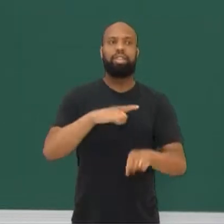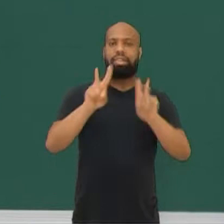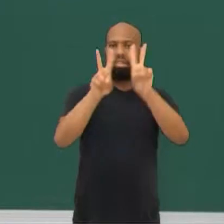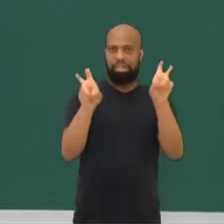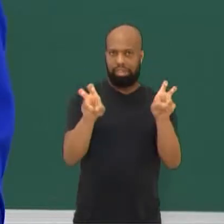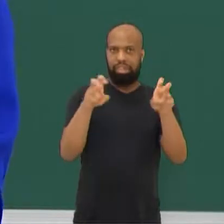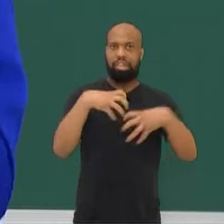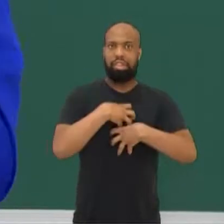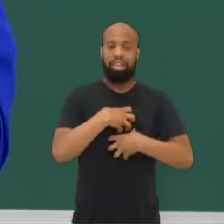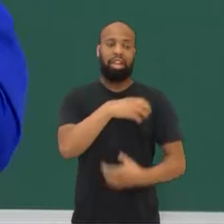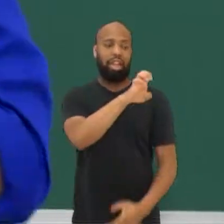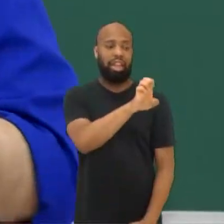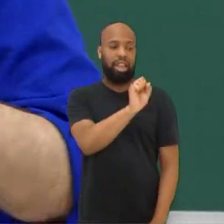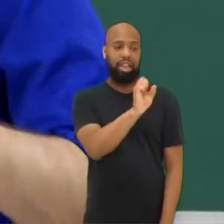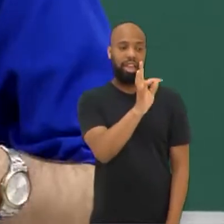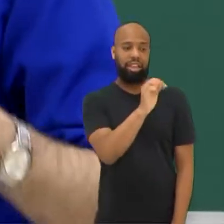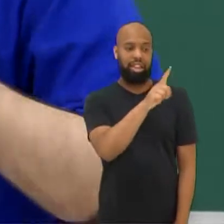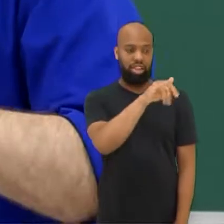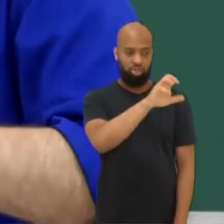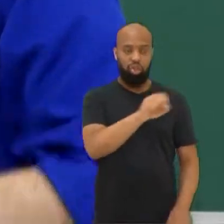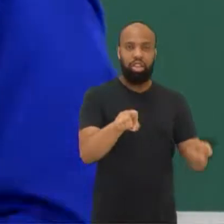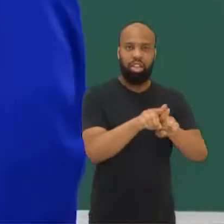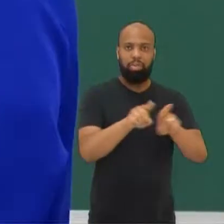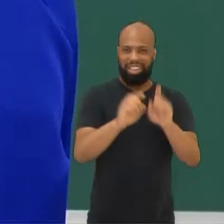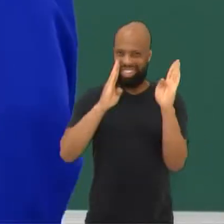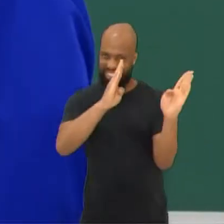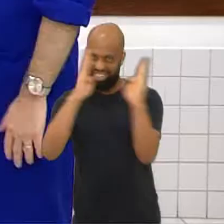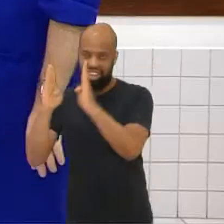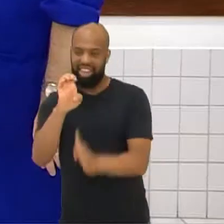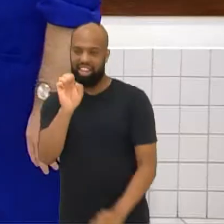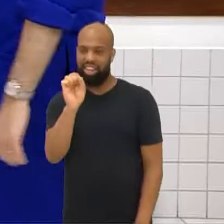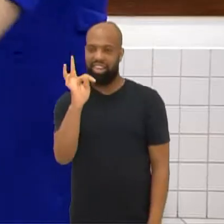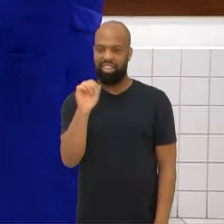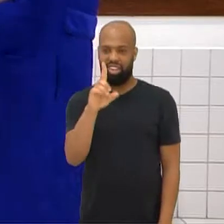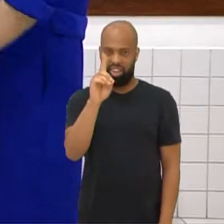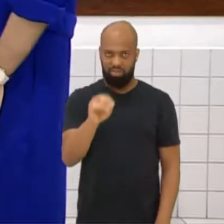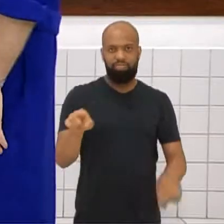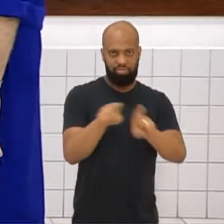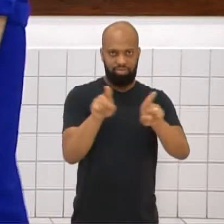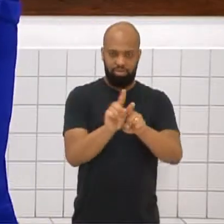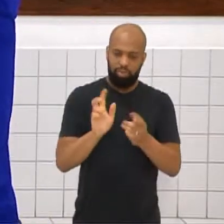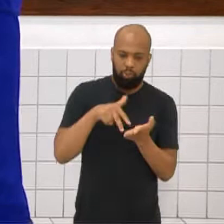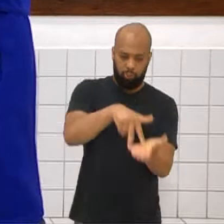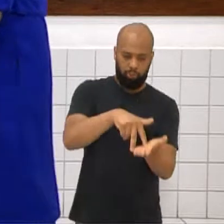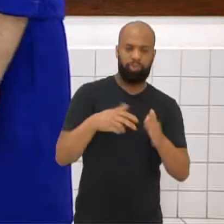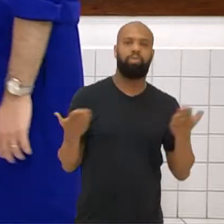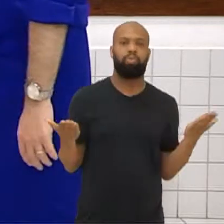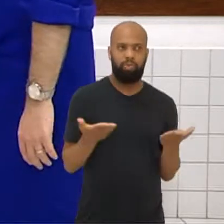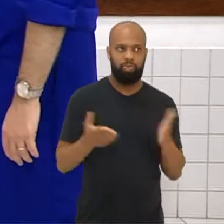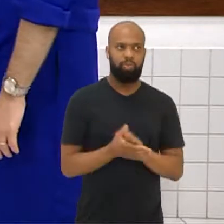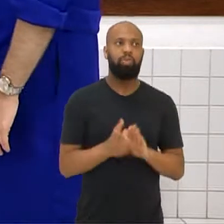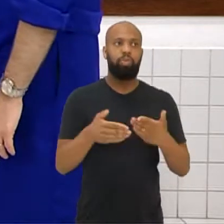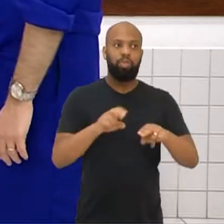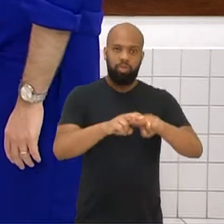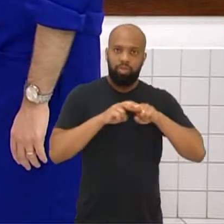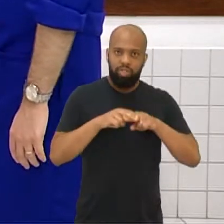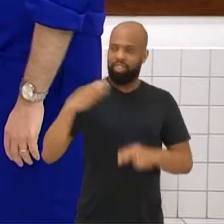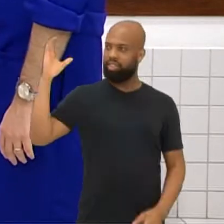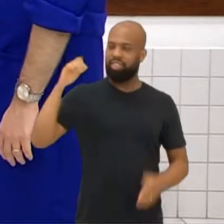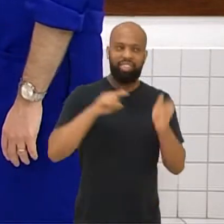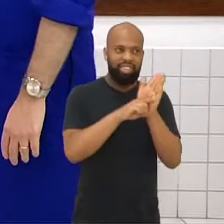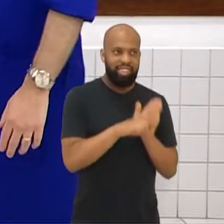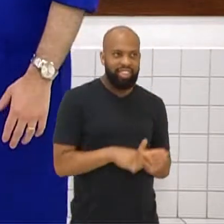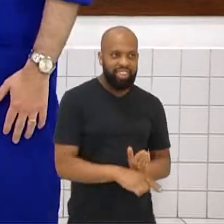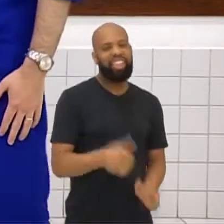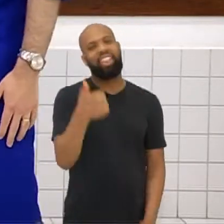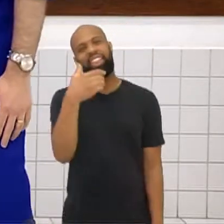aí, mas estágio e estado, eles são, nesse caso, eles são sinônimos, tá, galerinha? Estado positivo. Exatamente. Então, por isso que a ciência é 10